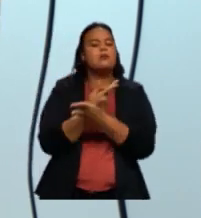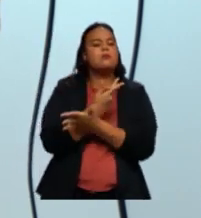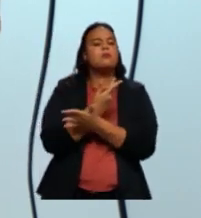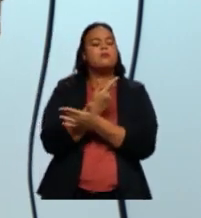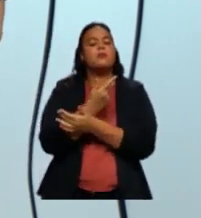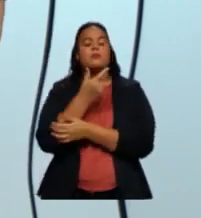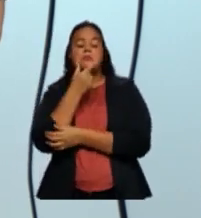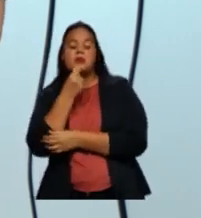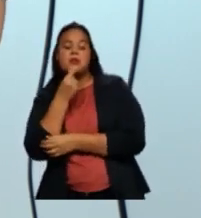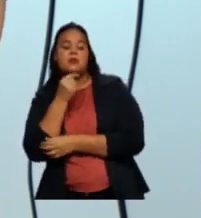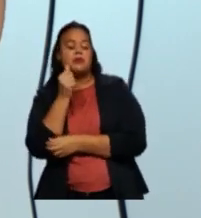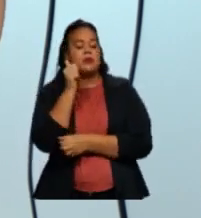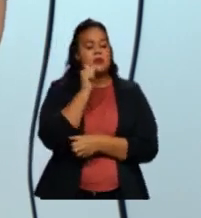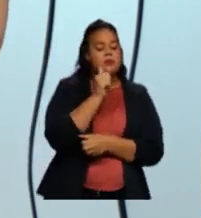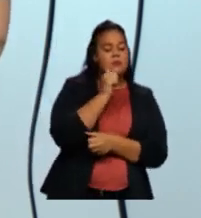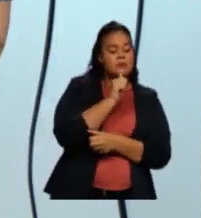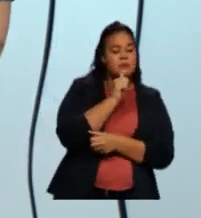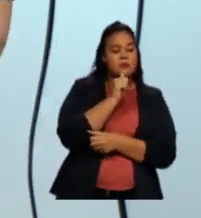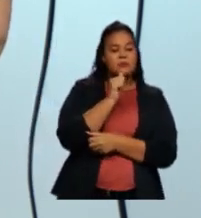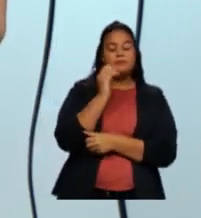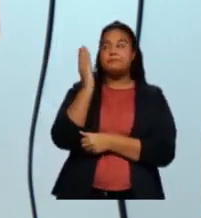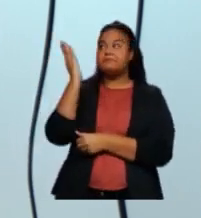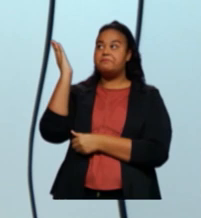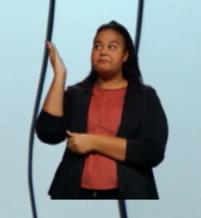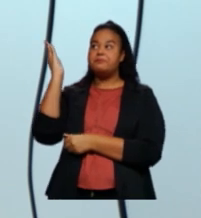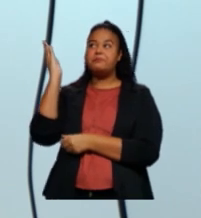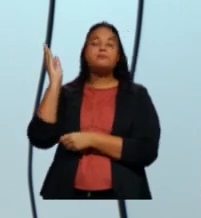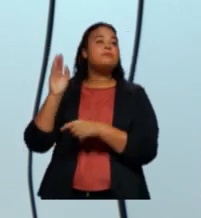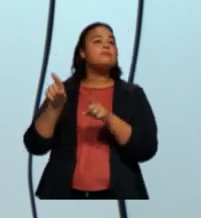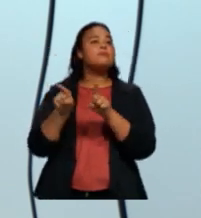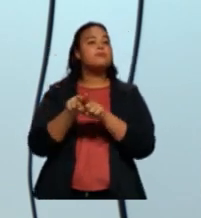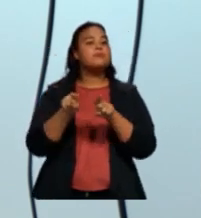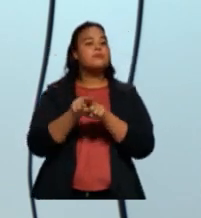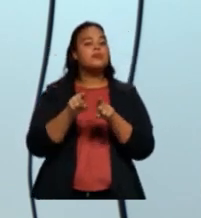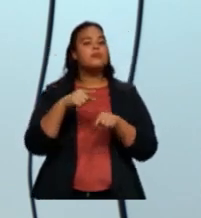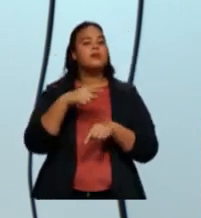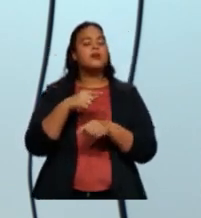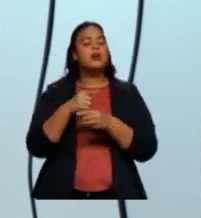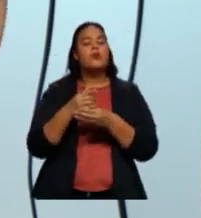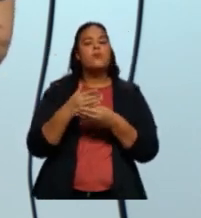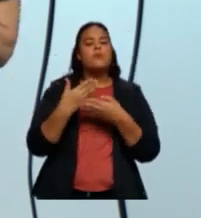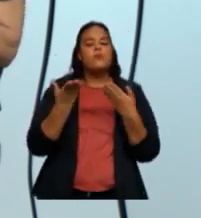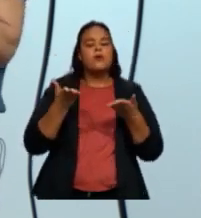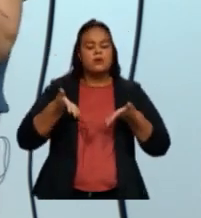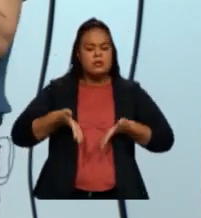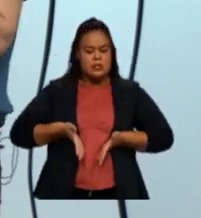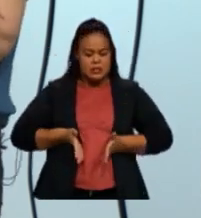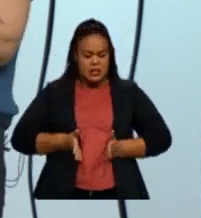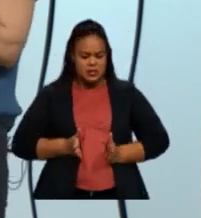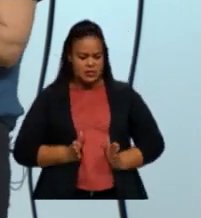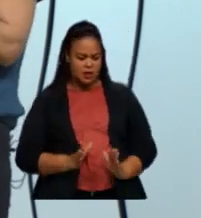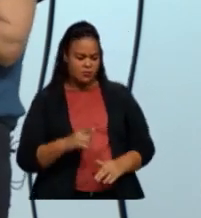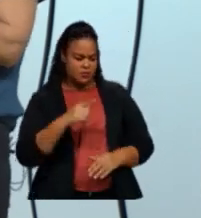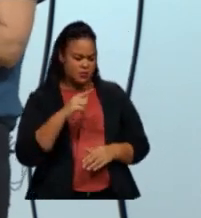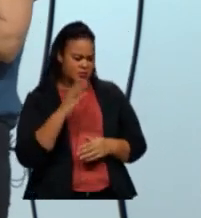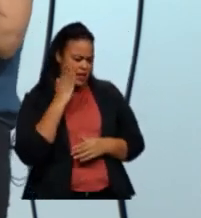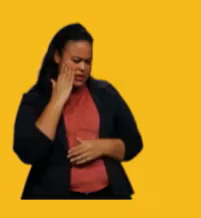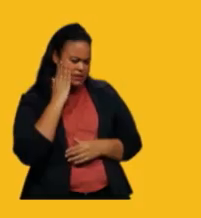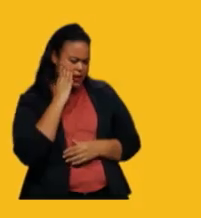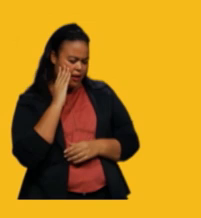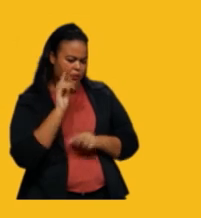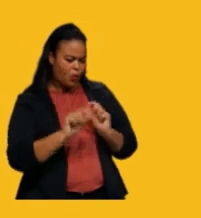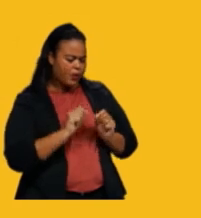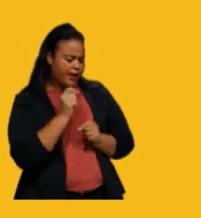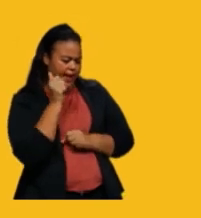dos meninos e das meninas. Quando nascemos, o sexo já está determinado, mas algumas características inerentes